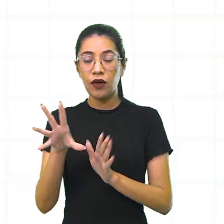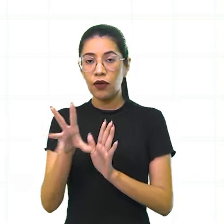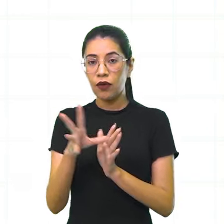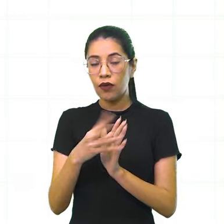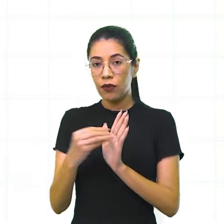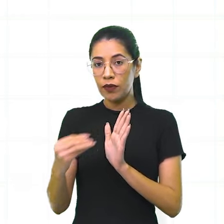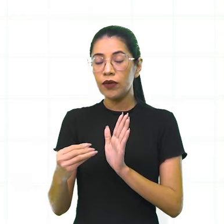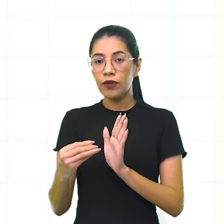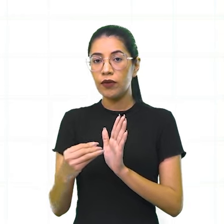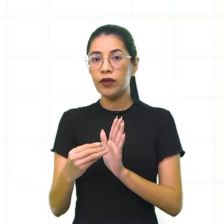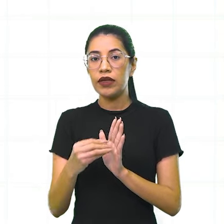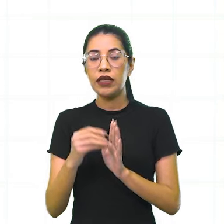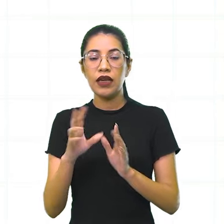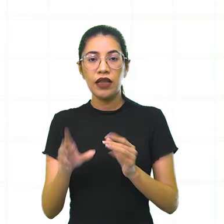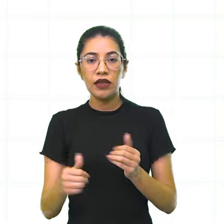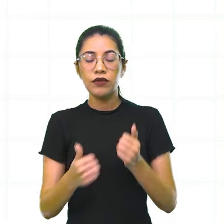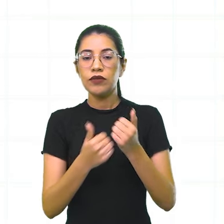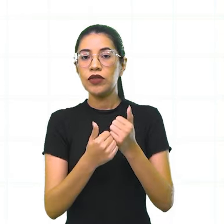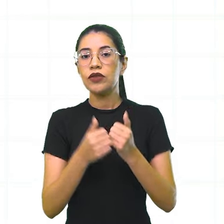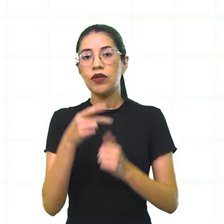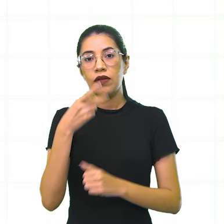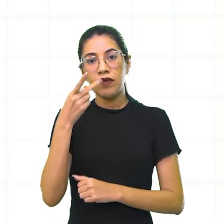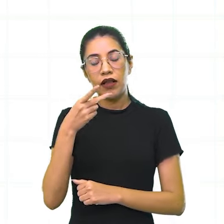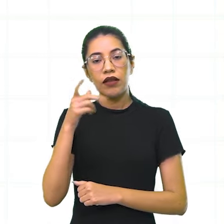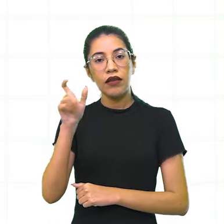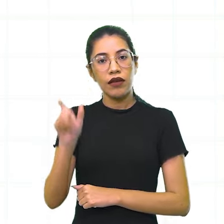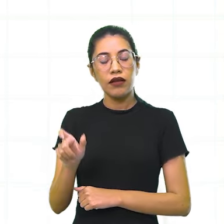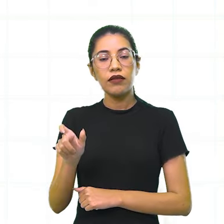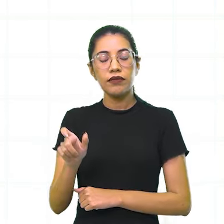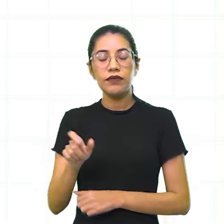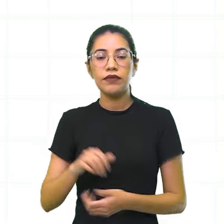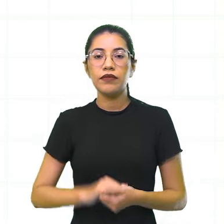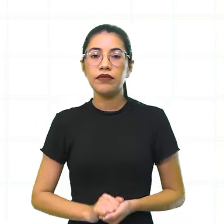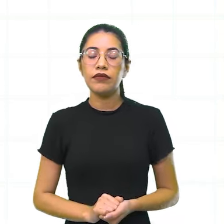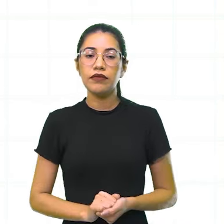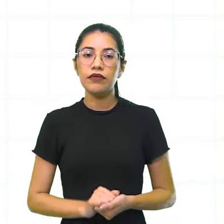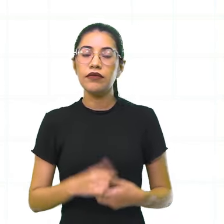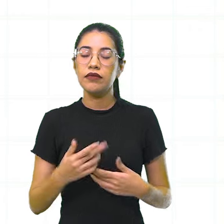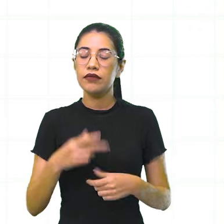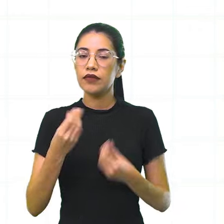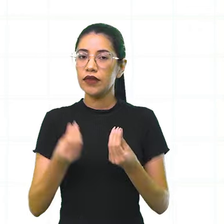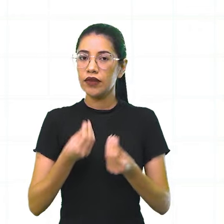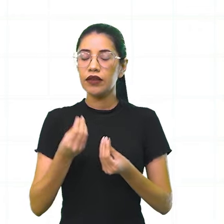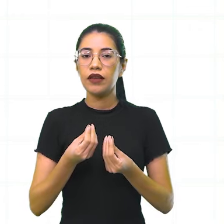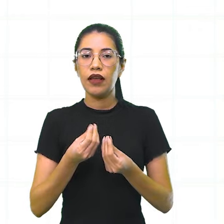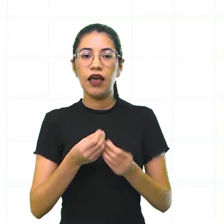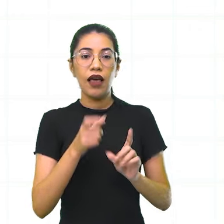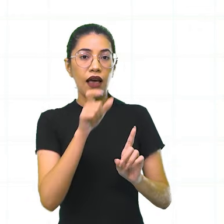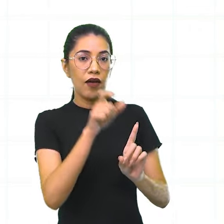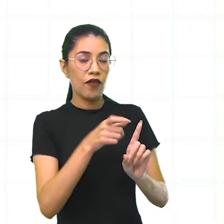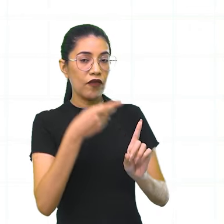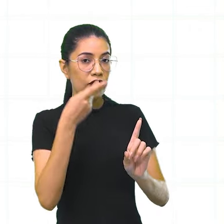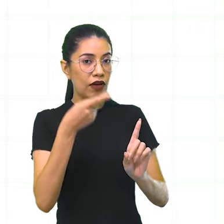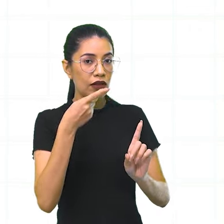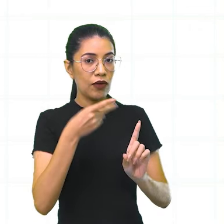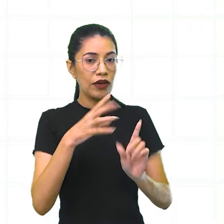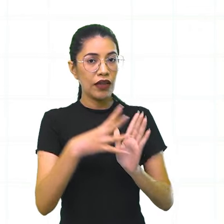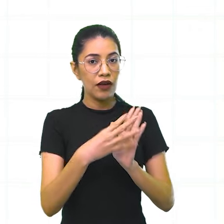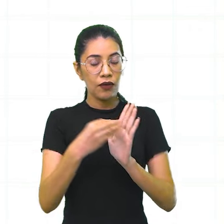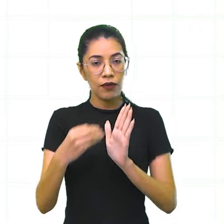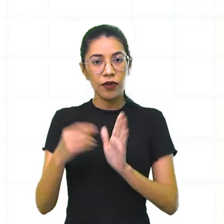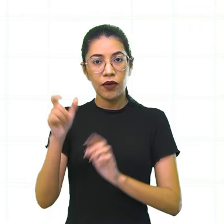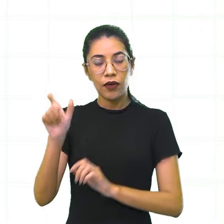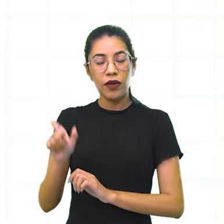Ela colocou com as palavras dela, certo? Ela proferiu ali com as palavras dela a